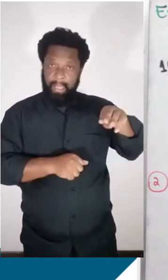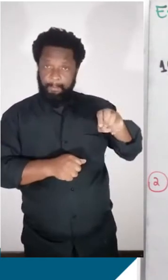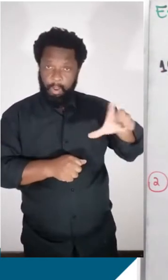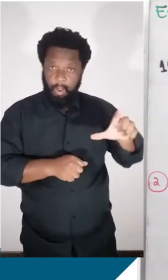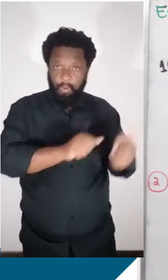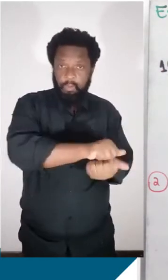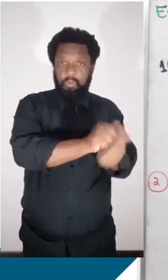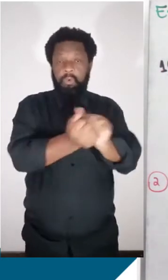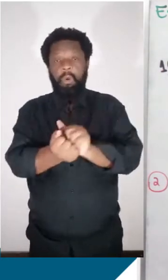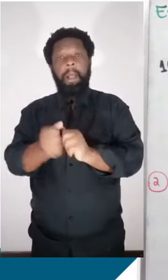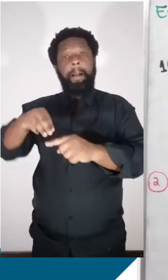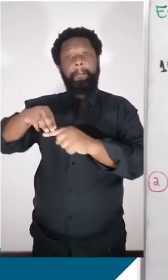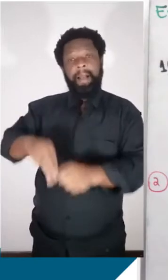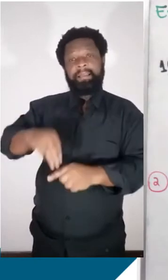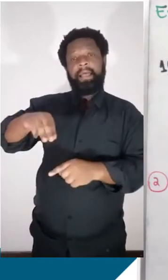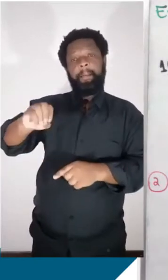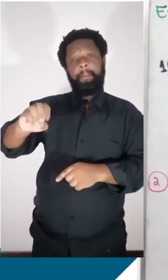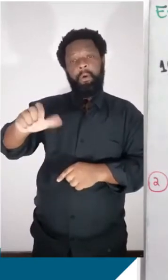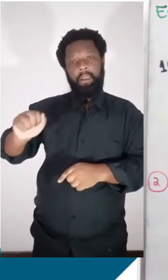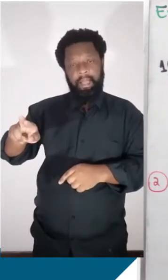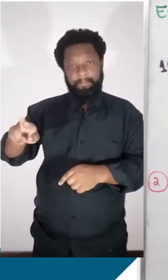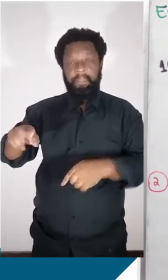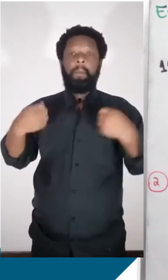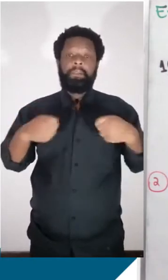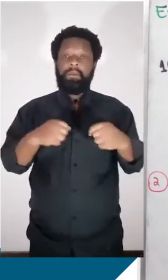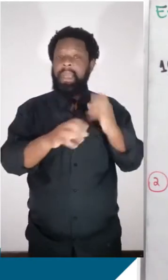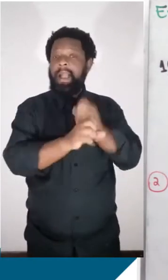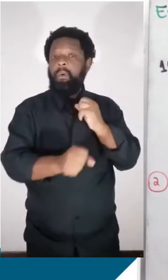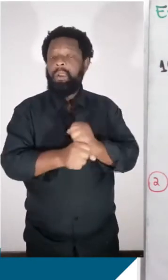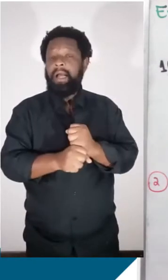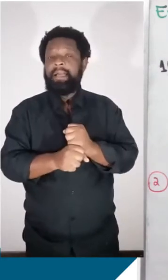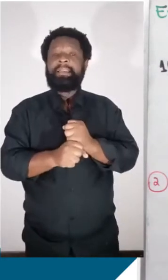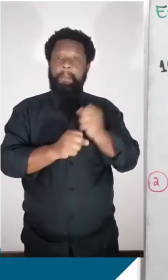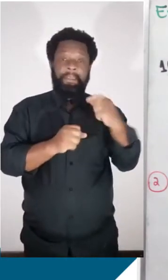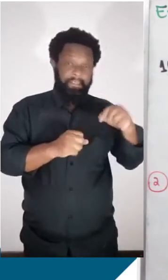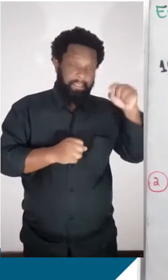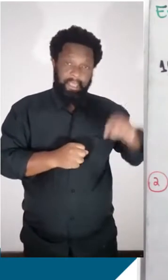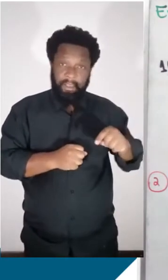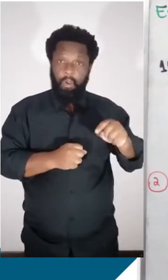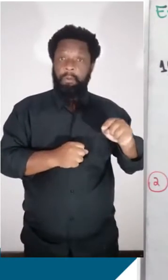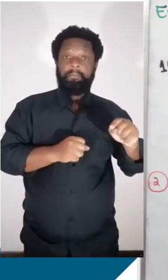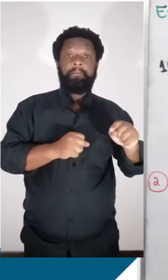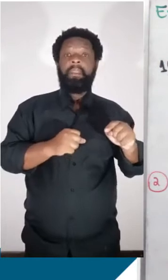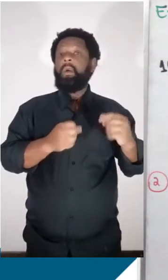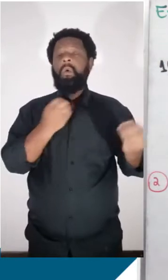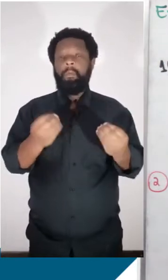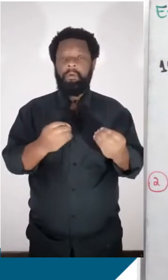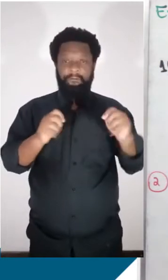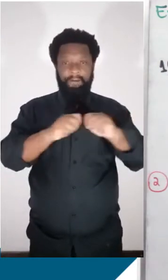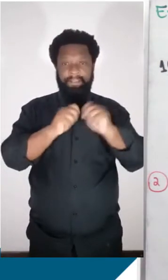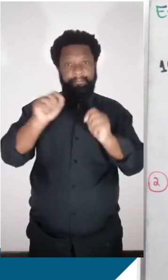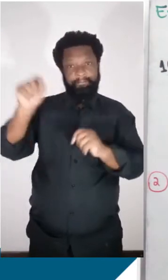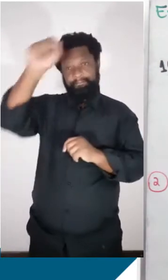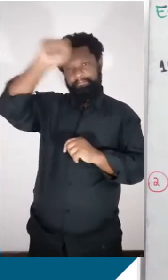molar. Nessa questão, ele me deu a massa do cobre e do enxofre. Eu preciso calcular, preciso somar para achar do Cu2S. Eu vou